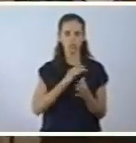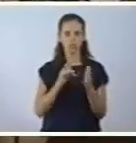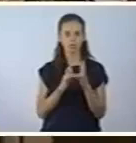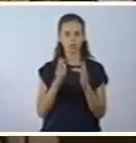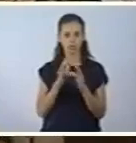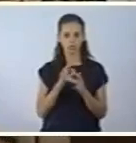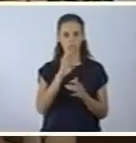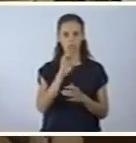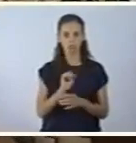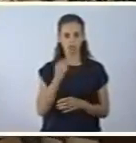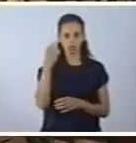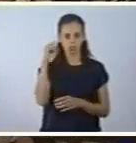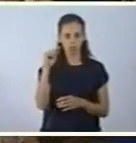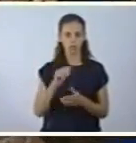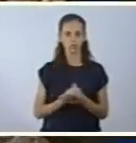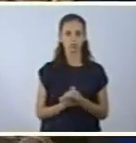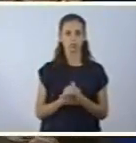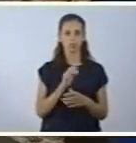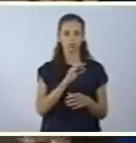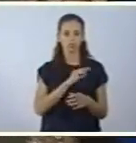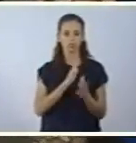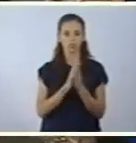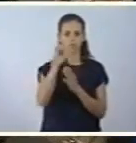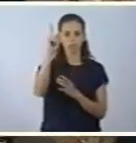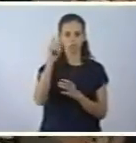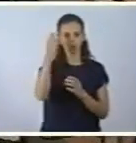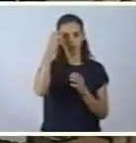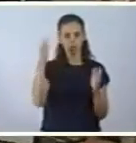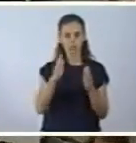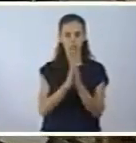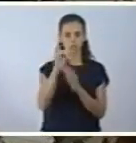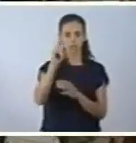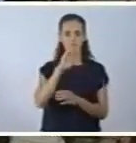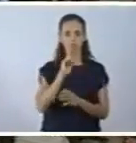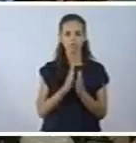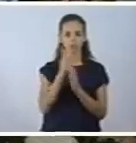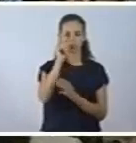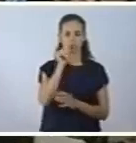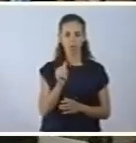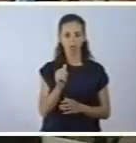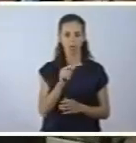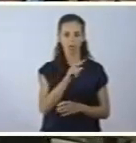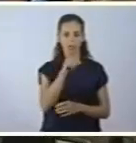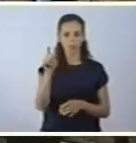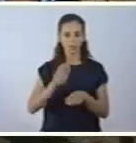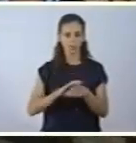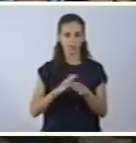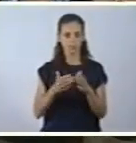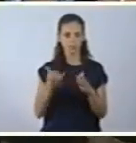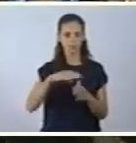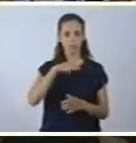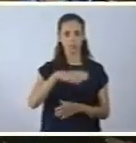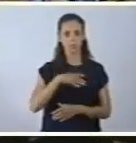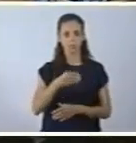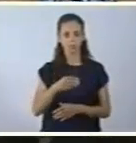Jesus Cristo, Filho Unigénito, Senhor Deus, Cordeiro de Deus, Filho de Deus Pai, vós que tirais